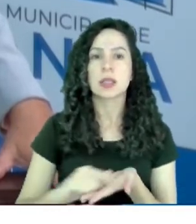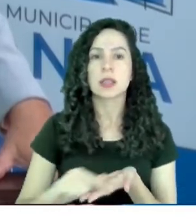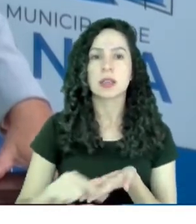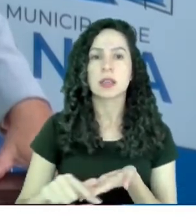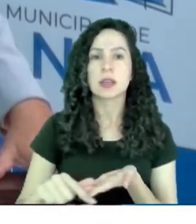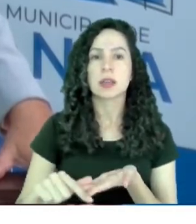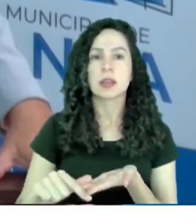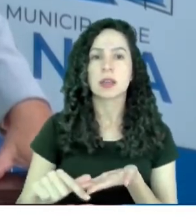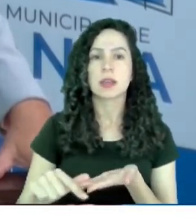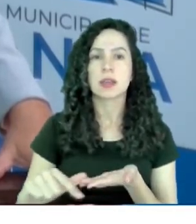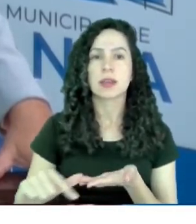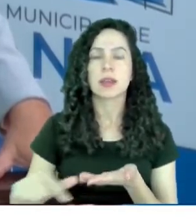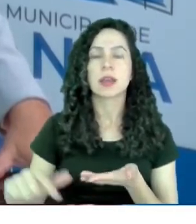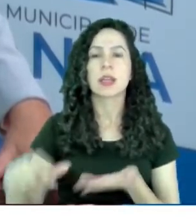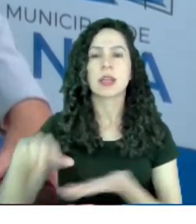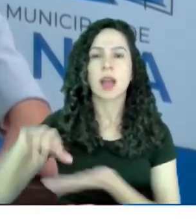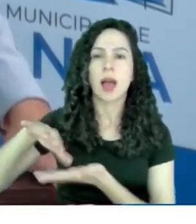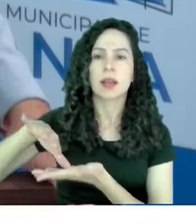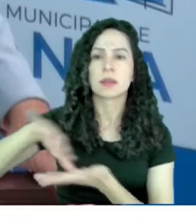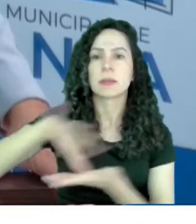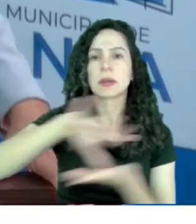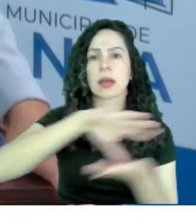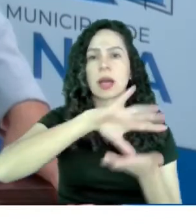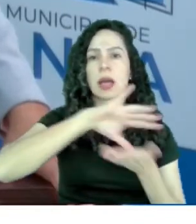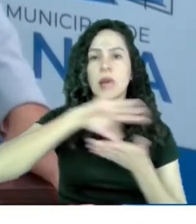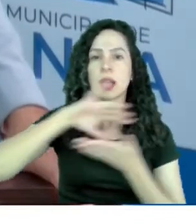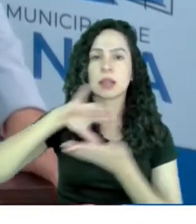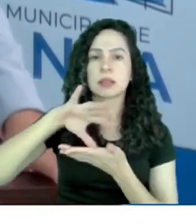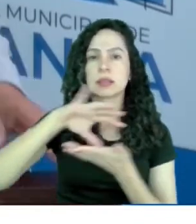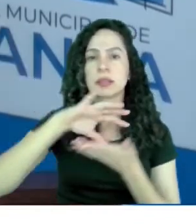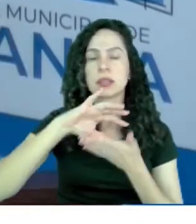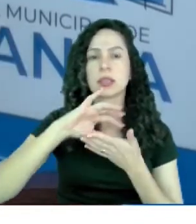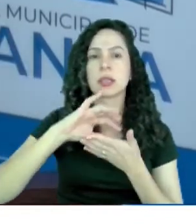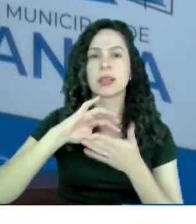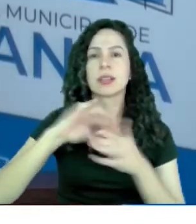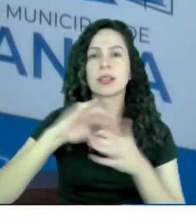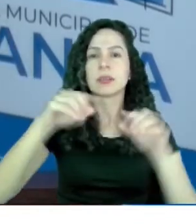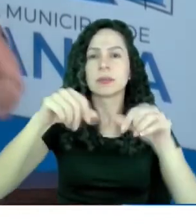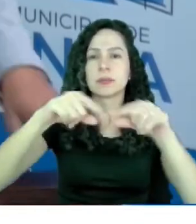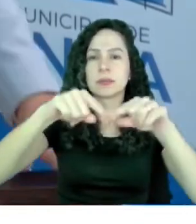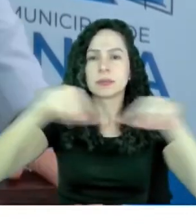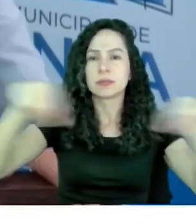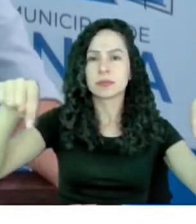das nossas praças, dos terrenos que são